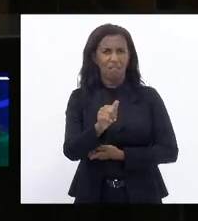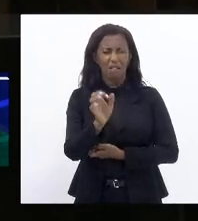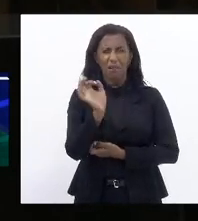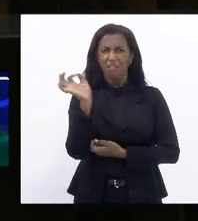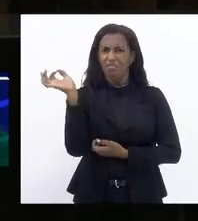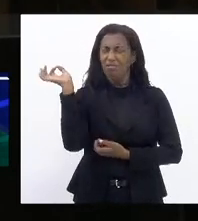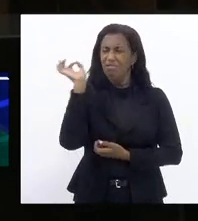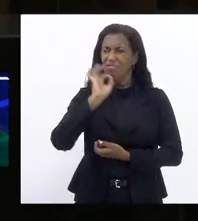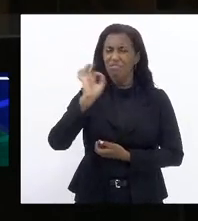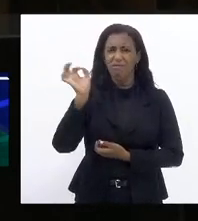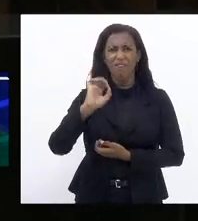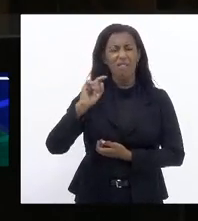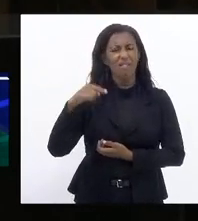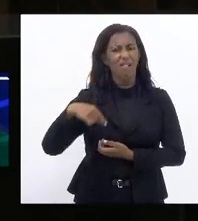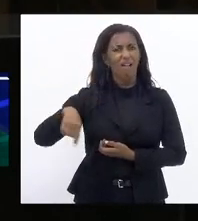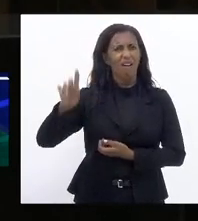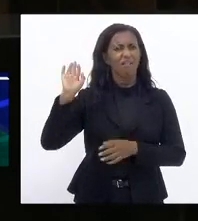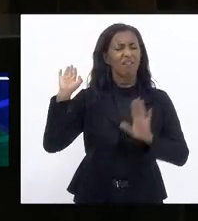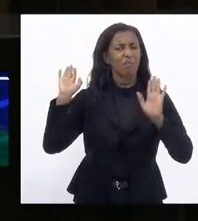marginal